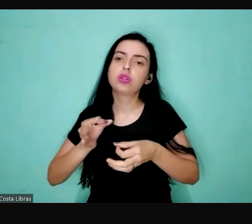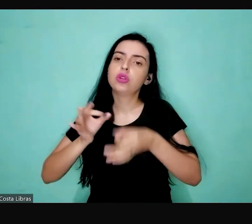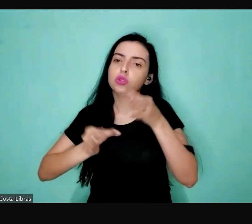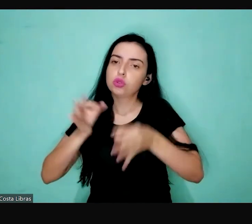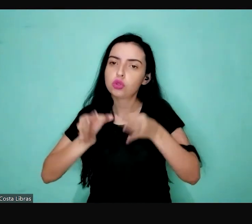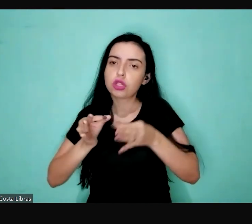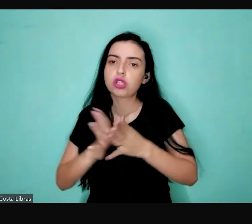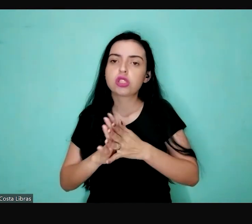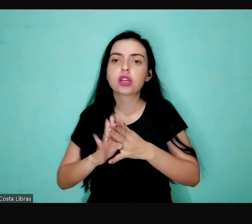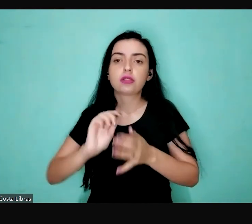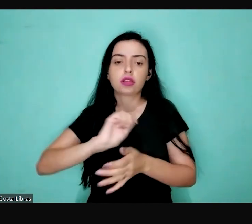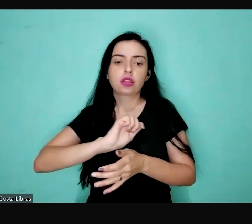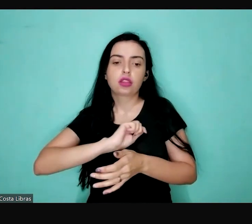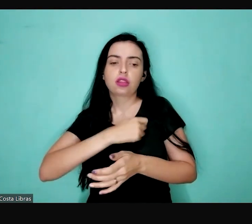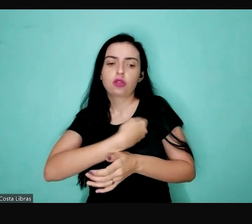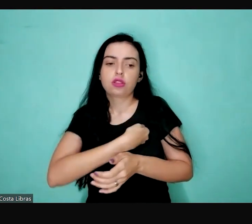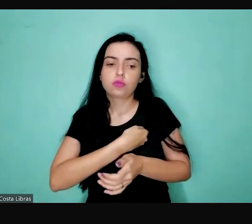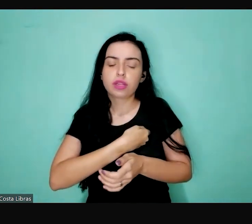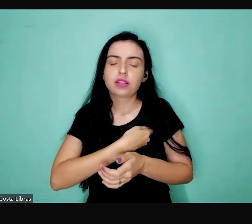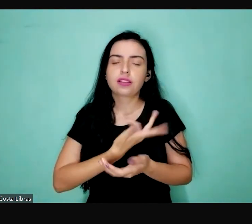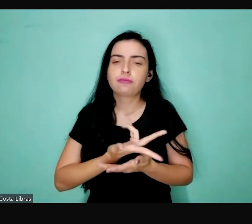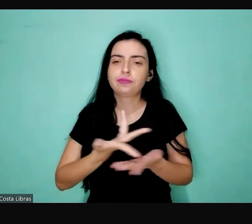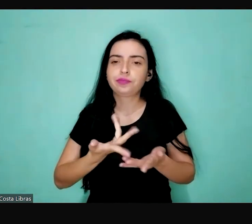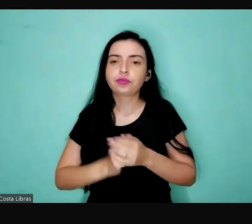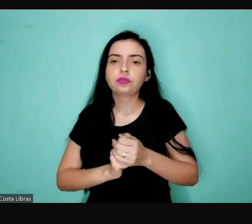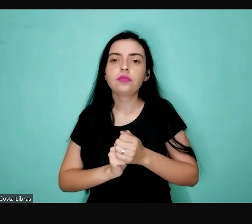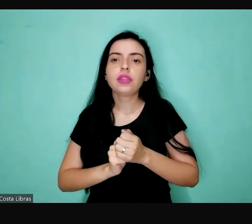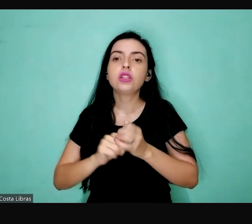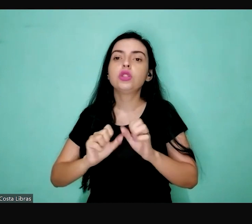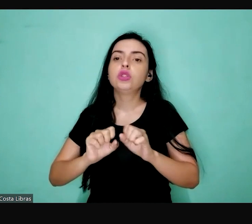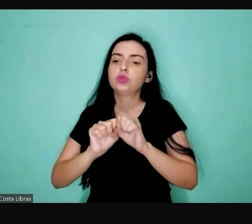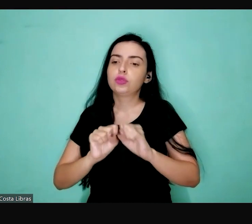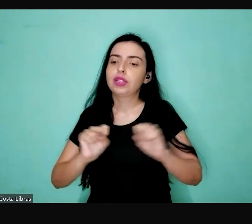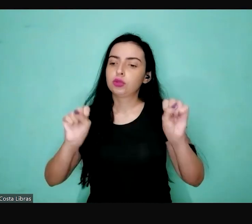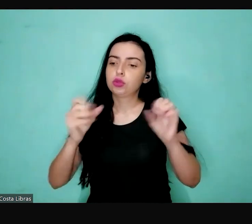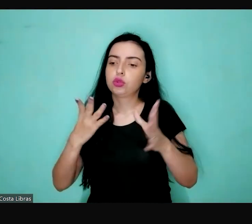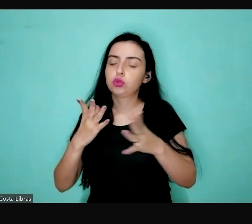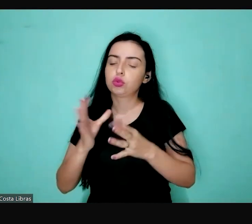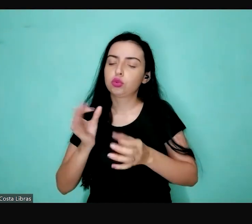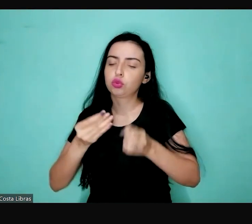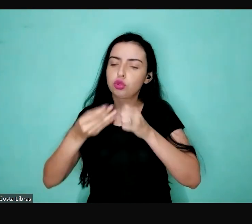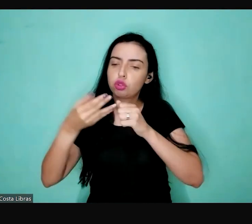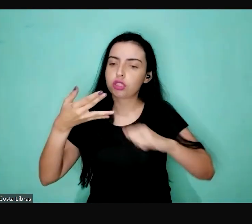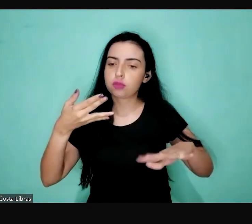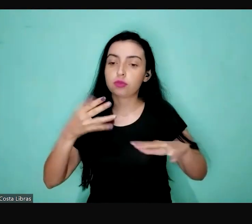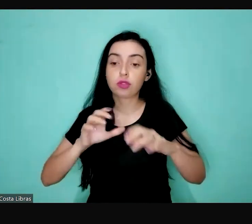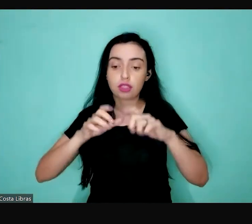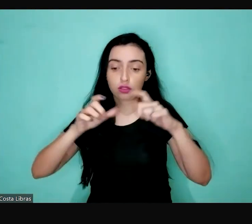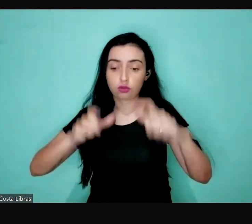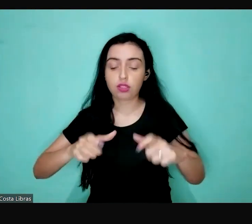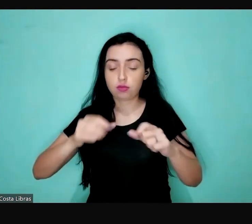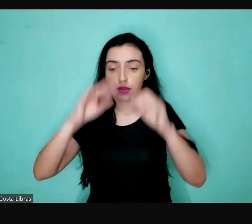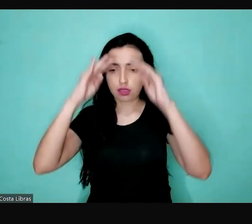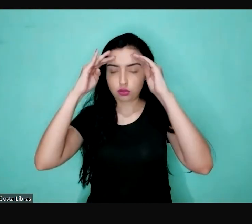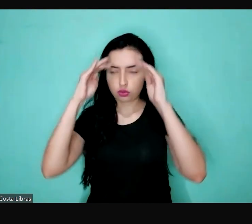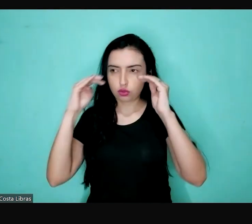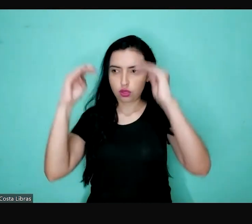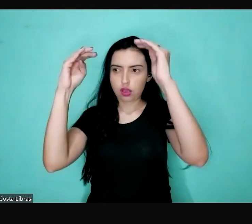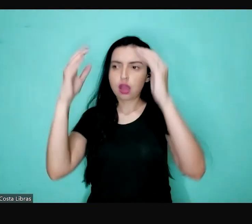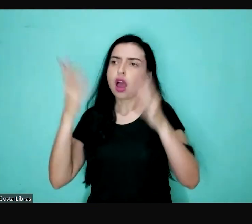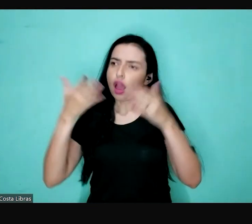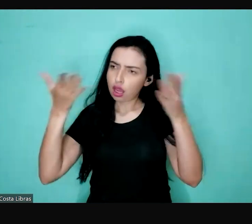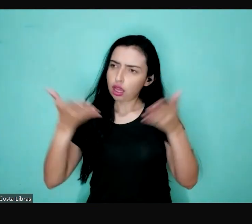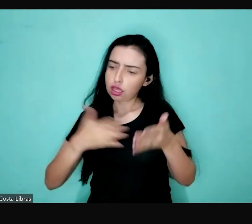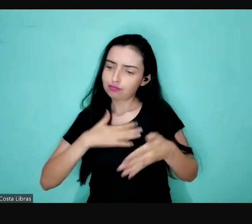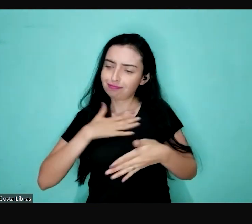Espanha sobre o valor da jurisprudência das altas cortes. Então, queria, em nome do tribunal, expressar a nossa